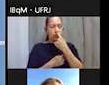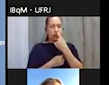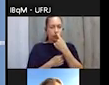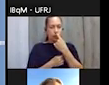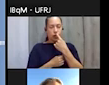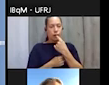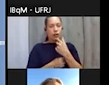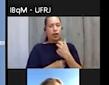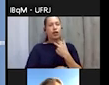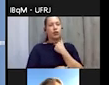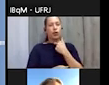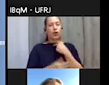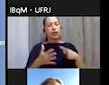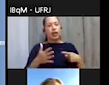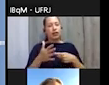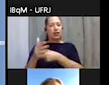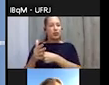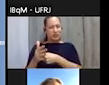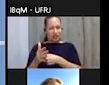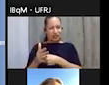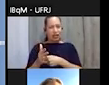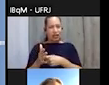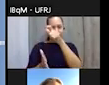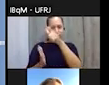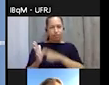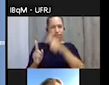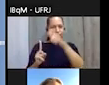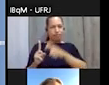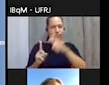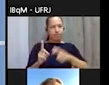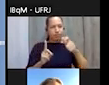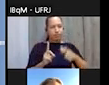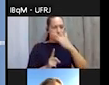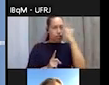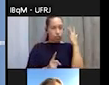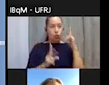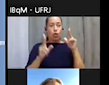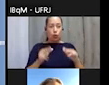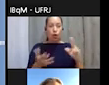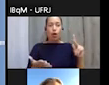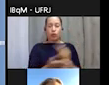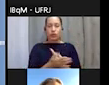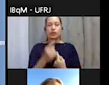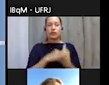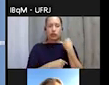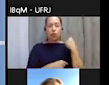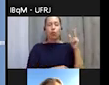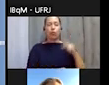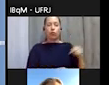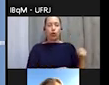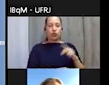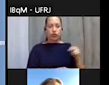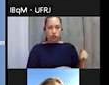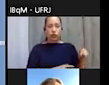haja denúncias individualizadas para cada operário desse, como já foi o caso de que um professor universitário agiu dessa